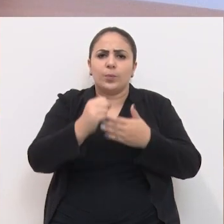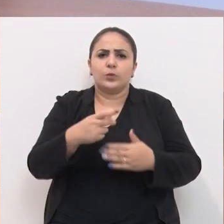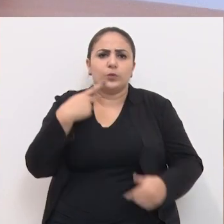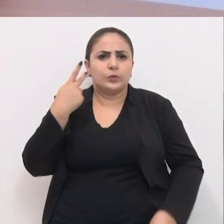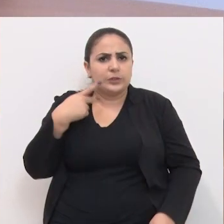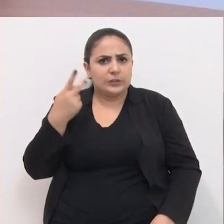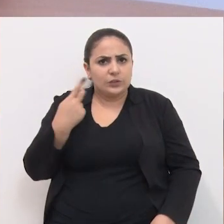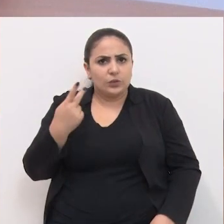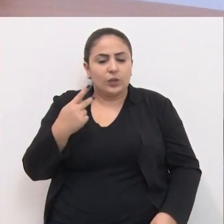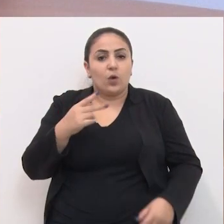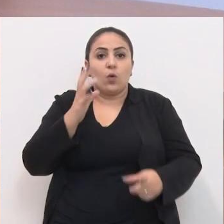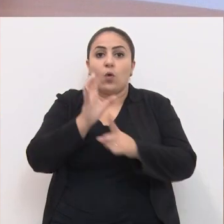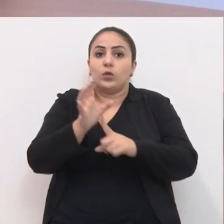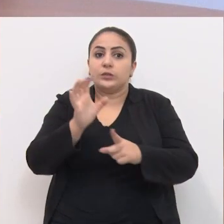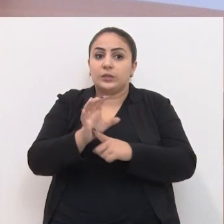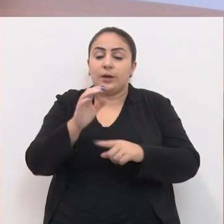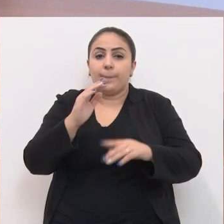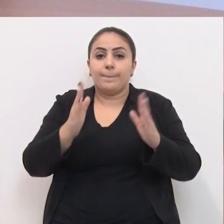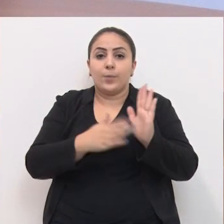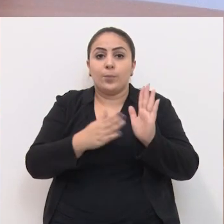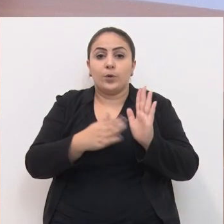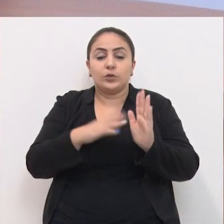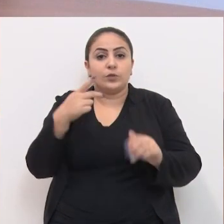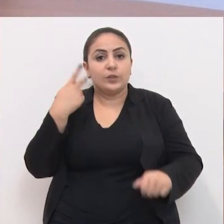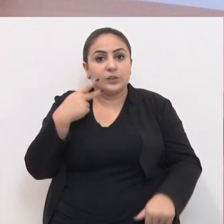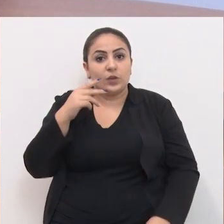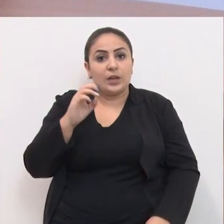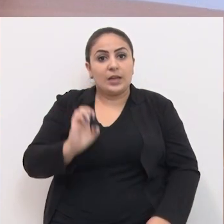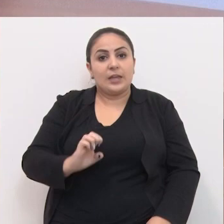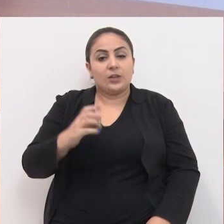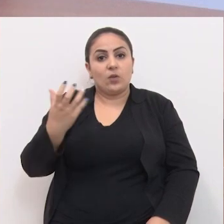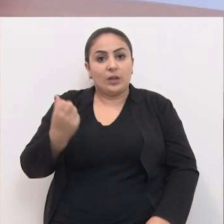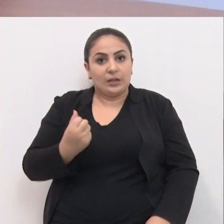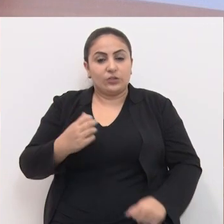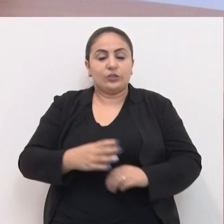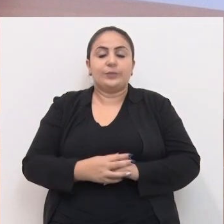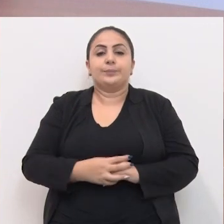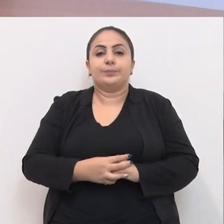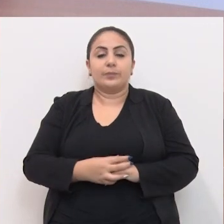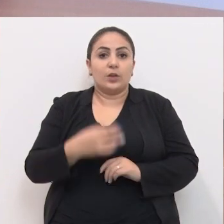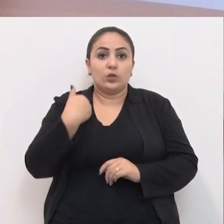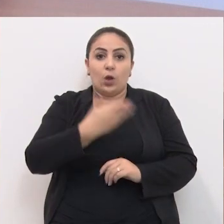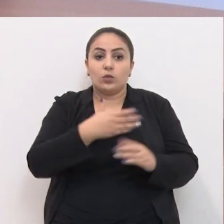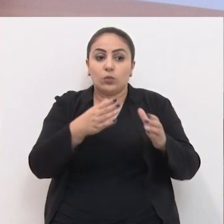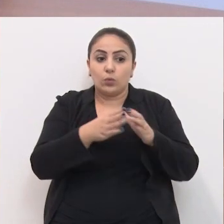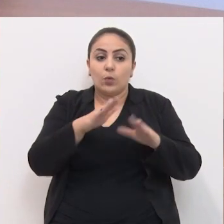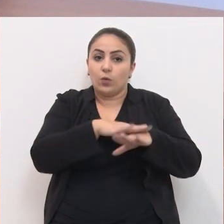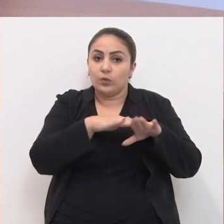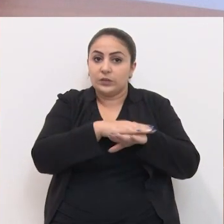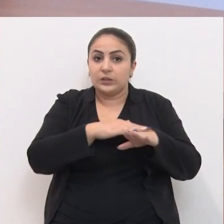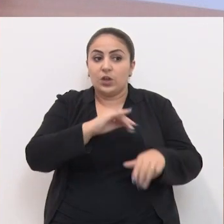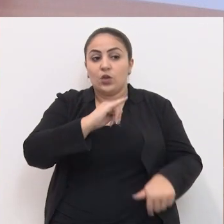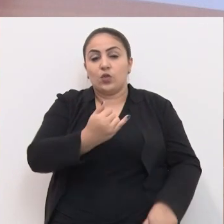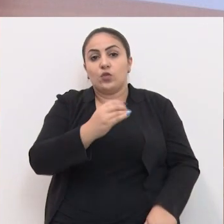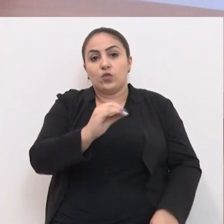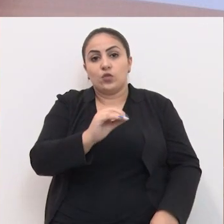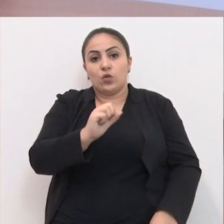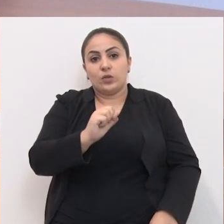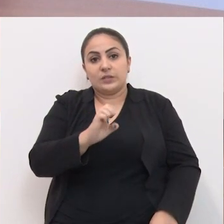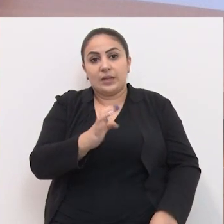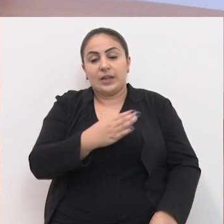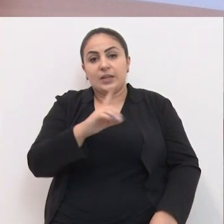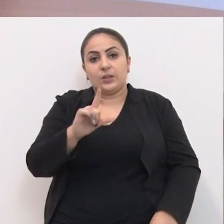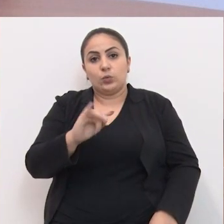estrutural do funcionalismo público do Estado, que deveria ser votado hoje na Assembleia Legislativa, foi a outra pauta